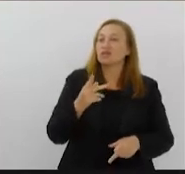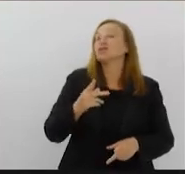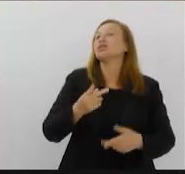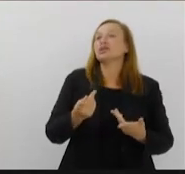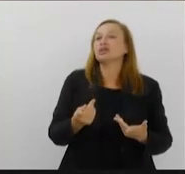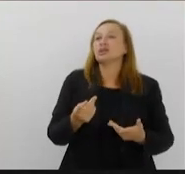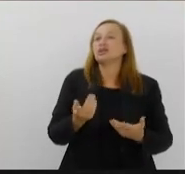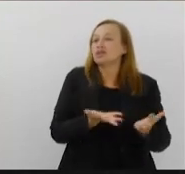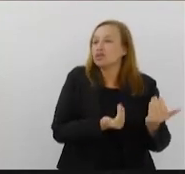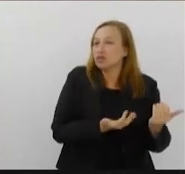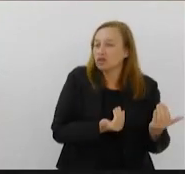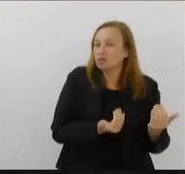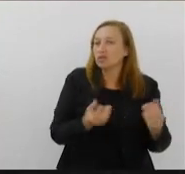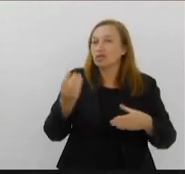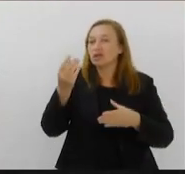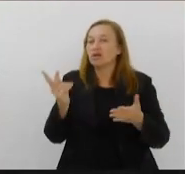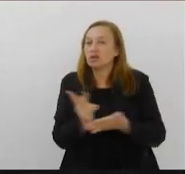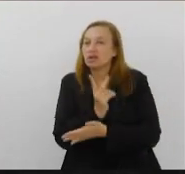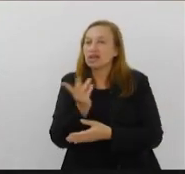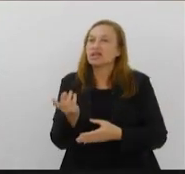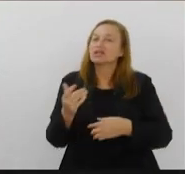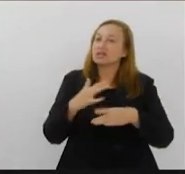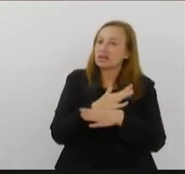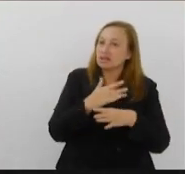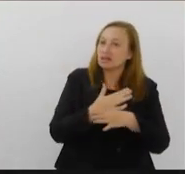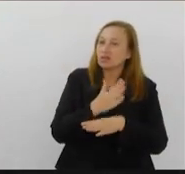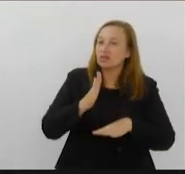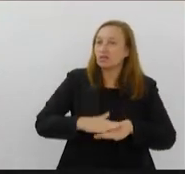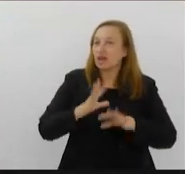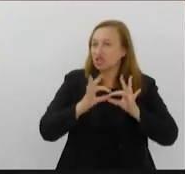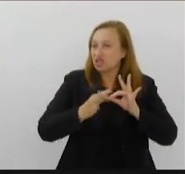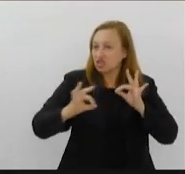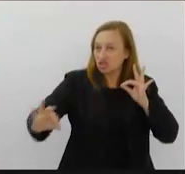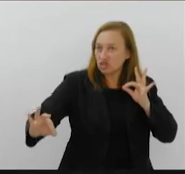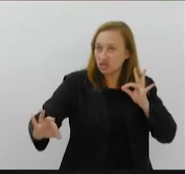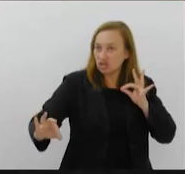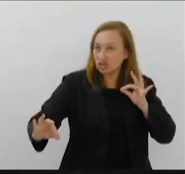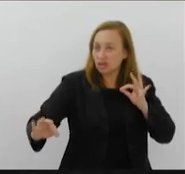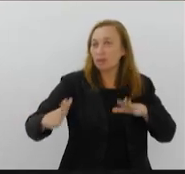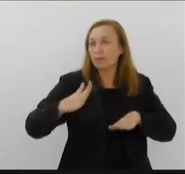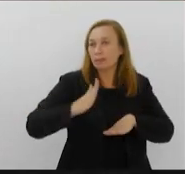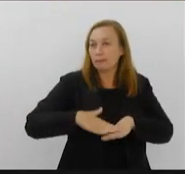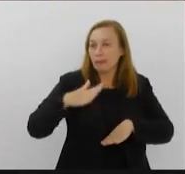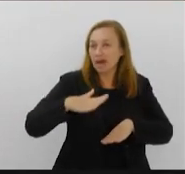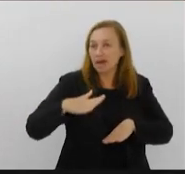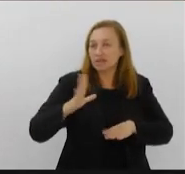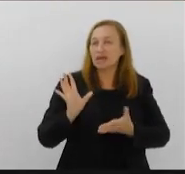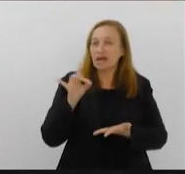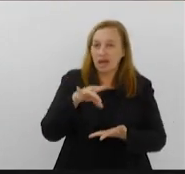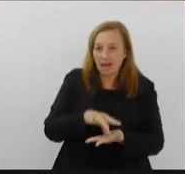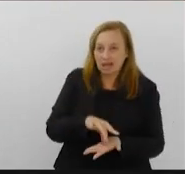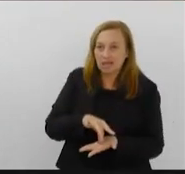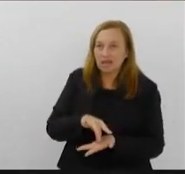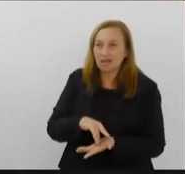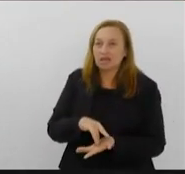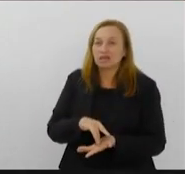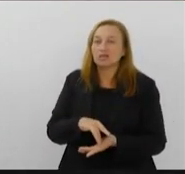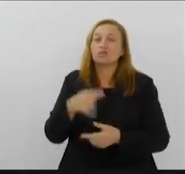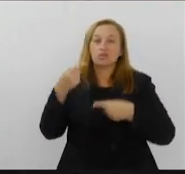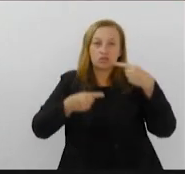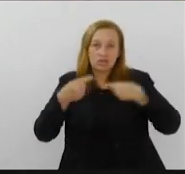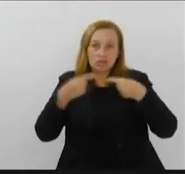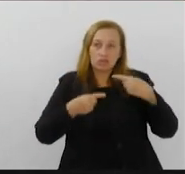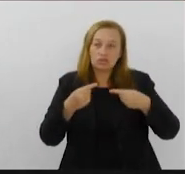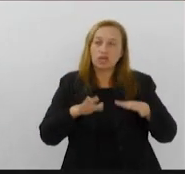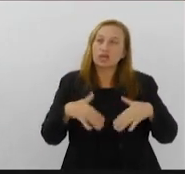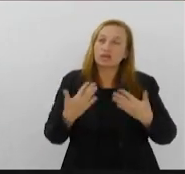acontece na cidade. Ela não, quanto mais distante da cidade, mais abstrata é a realidade daquilo que se discute, né?